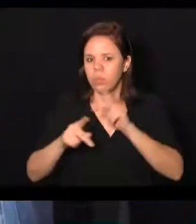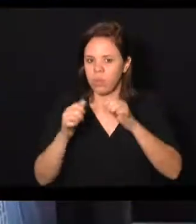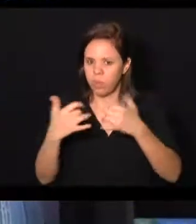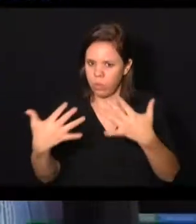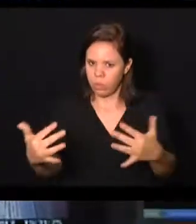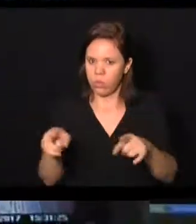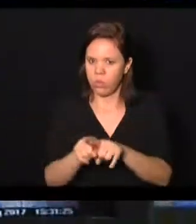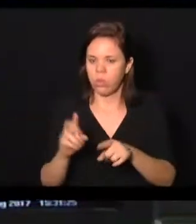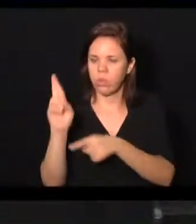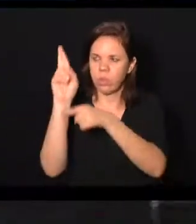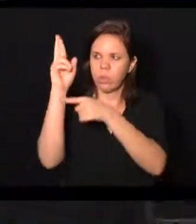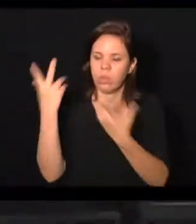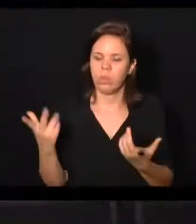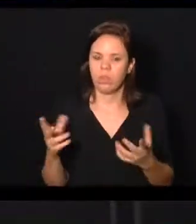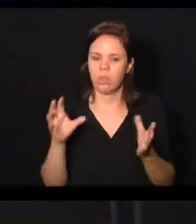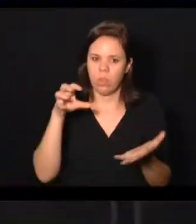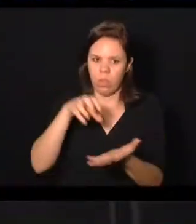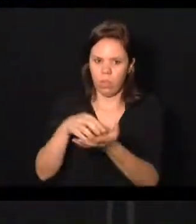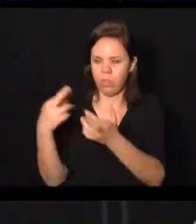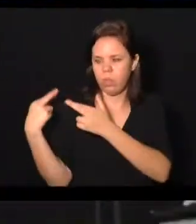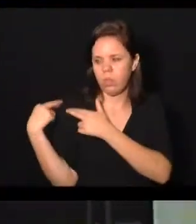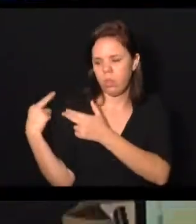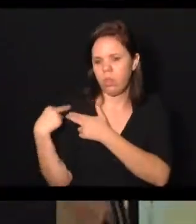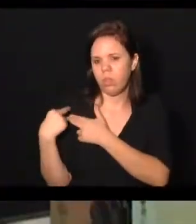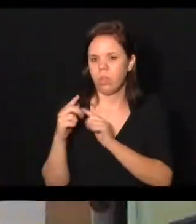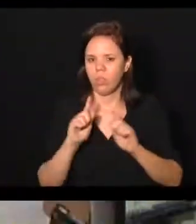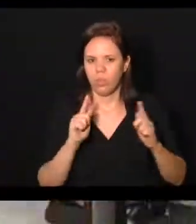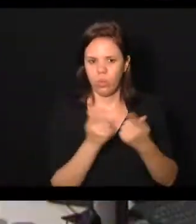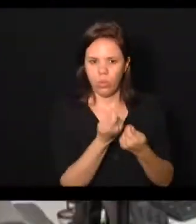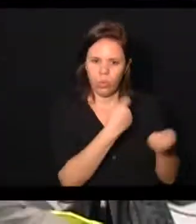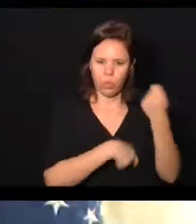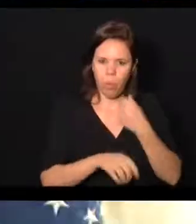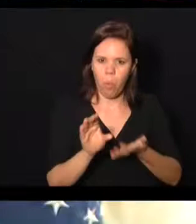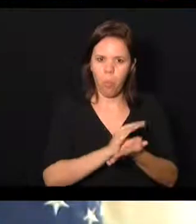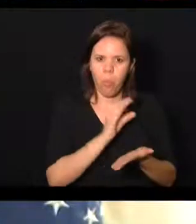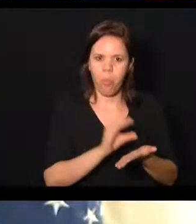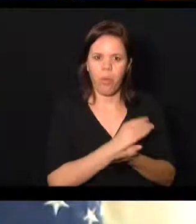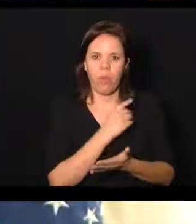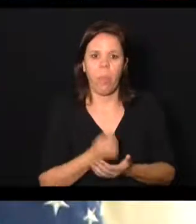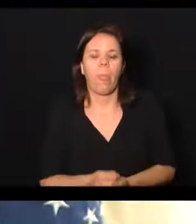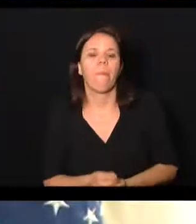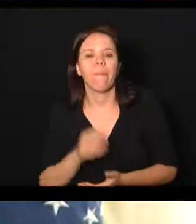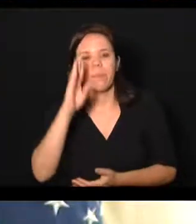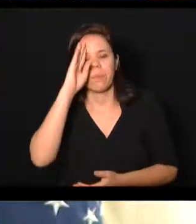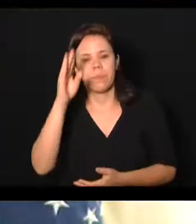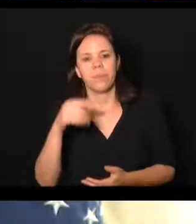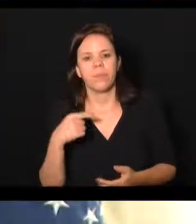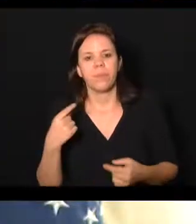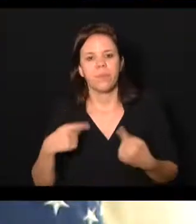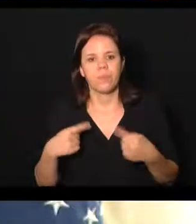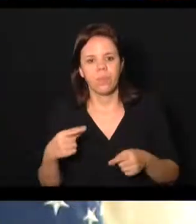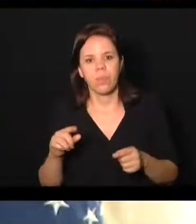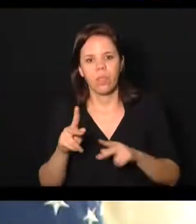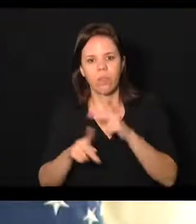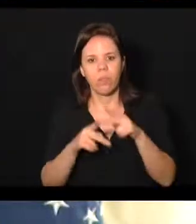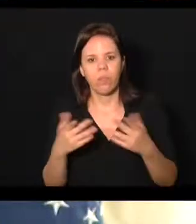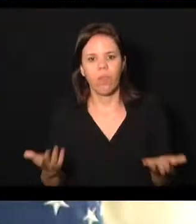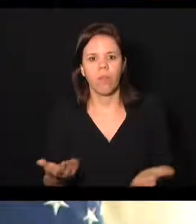do representante do órgão responsável pela gestão dos recursos. O principal questionamento da